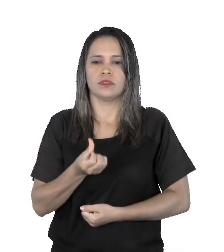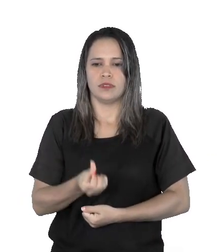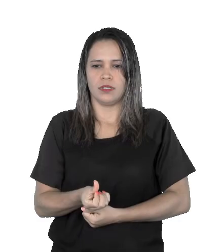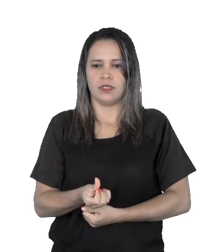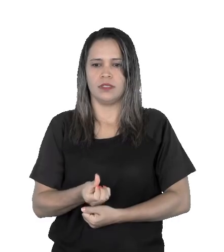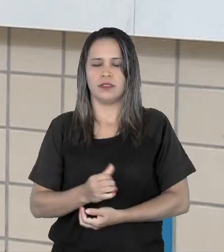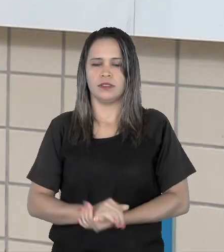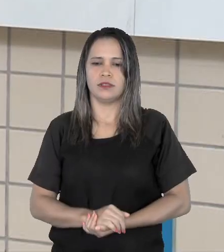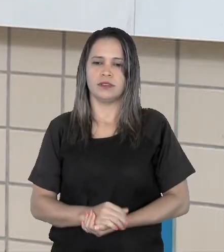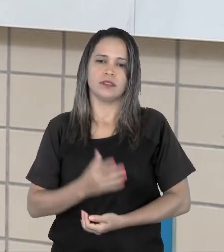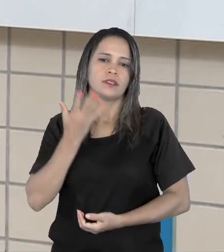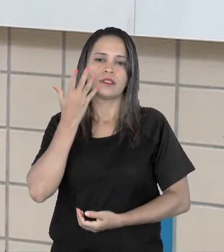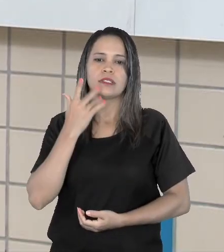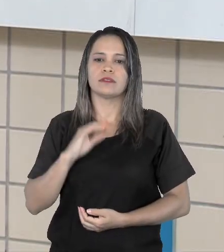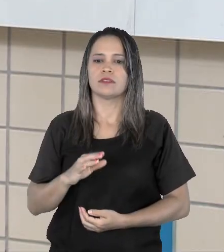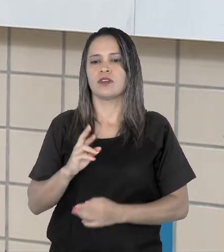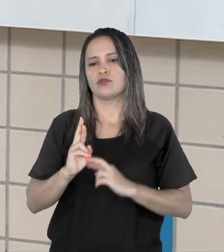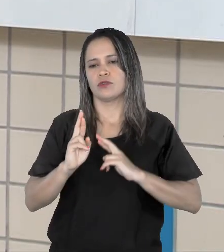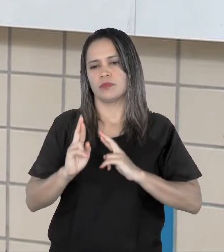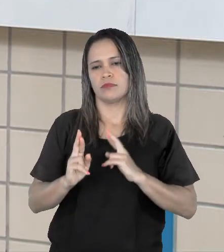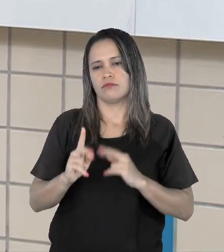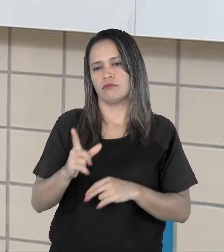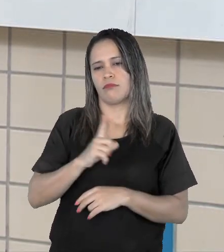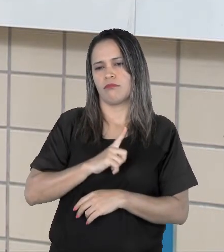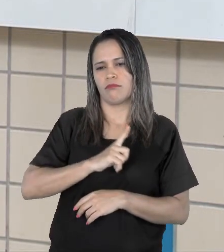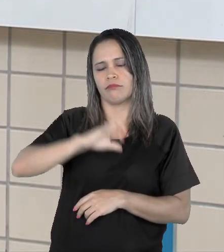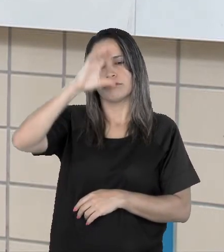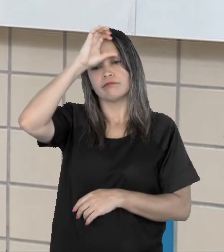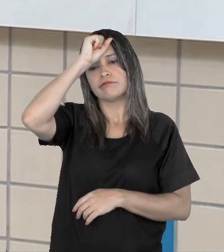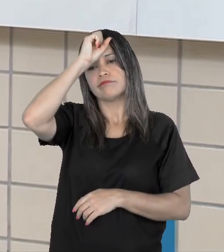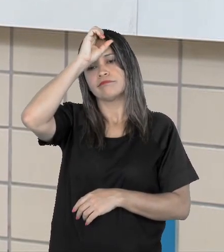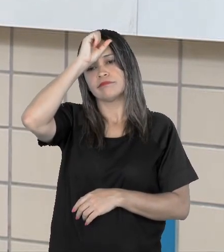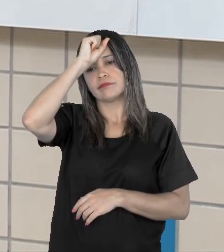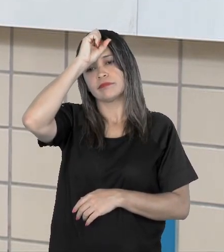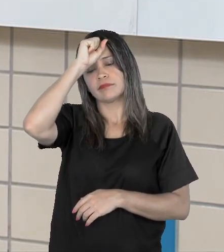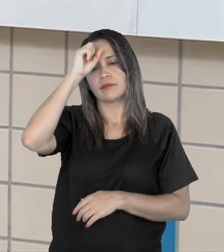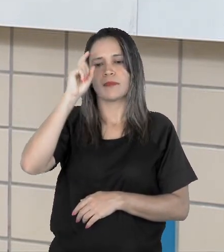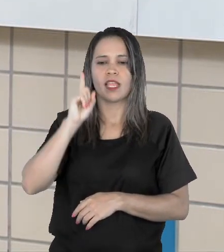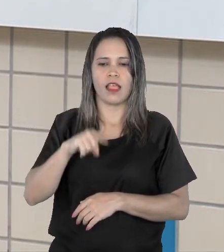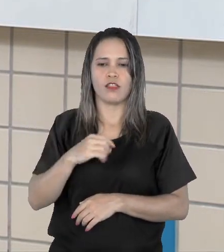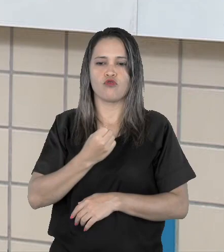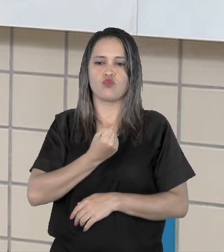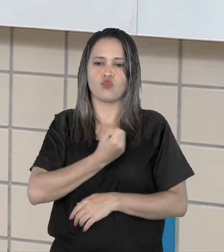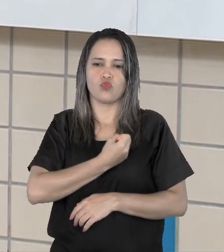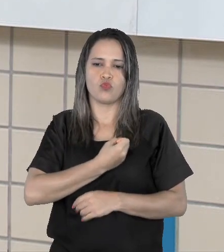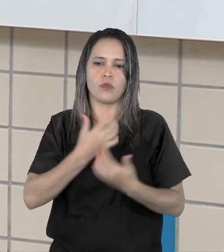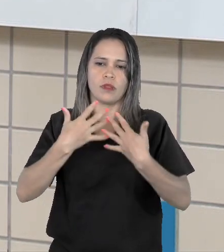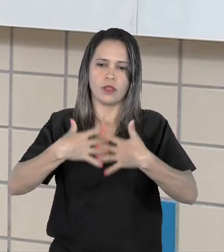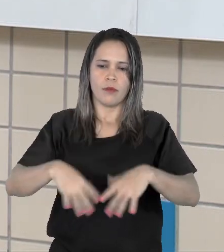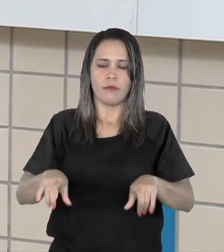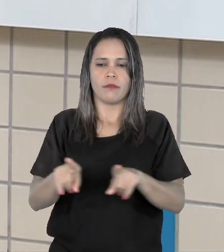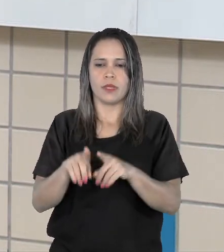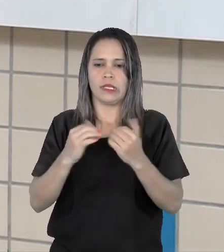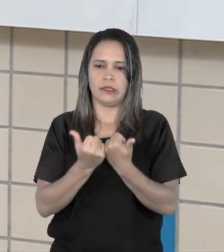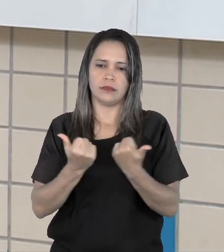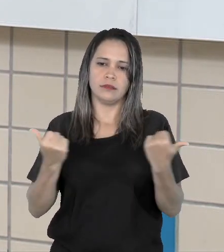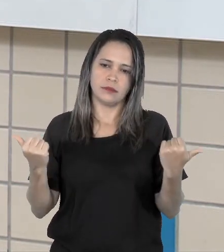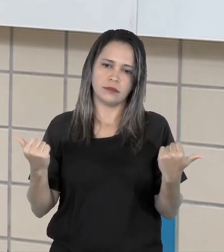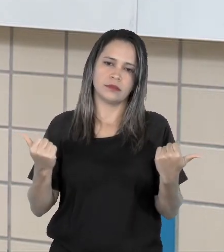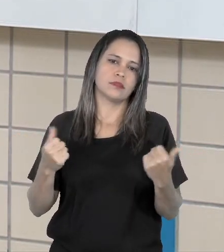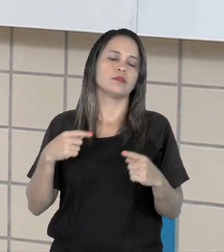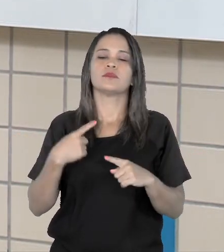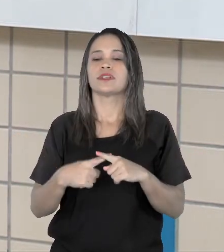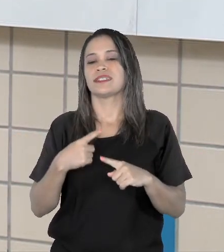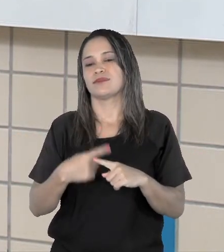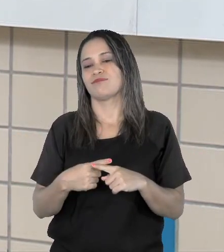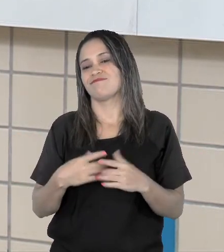6. Crianças, eu espero que vocês tenham aprendido sobre os números naturais e sobre a reta numérica. Porque ó, a nossa